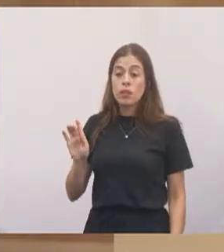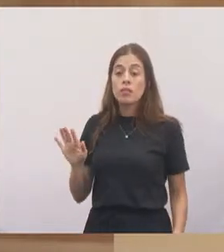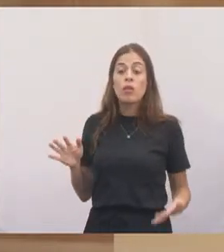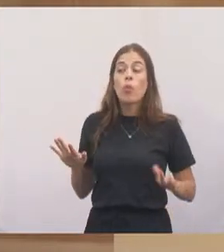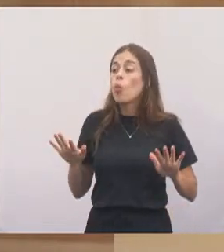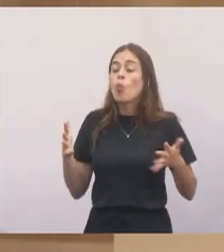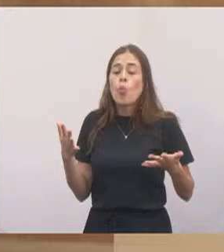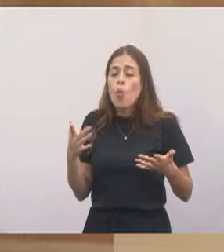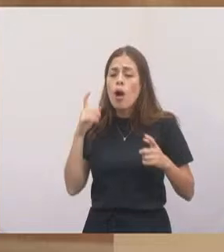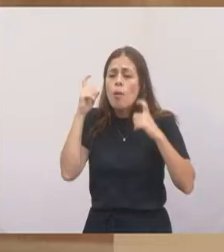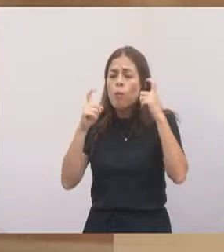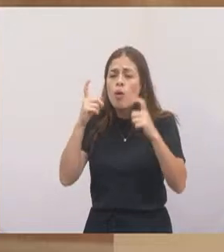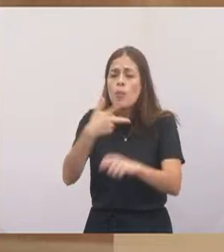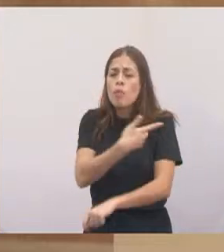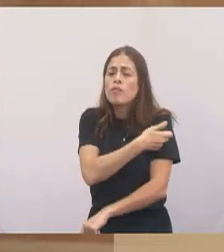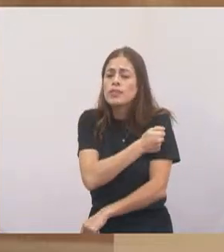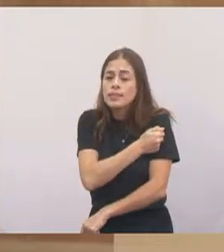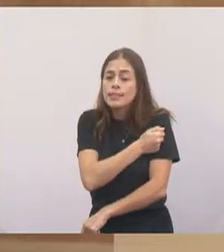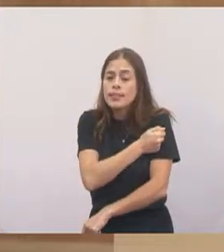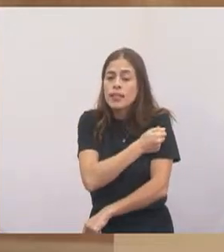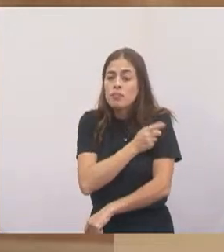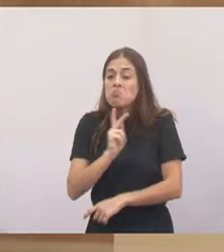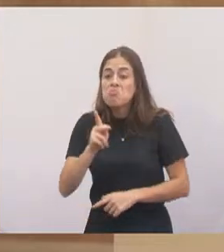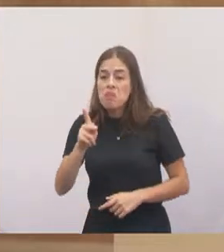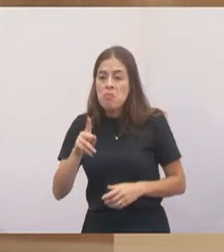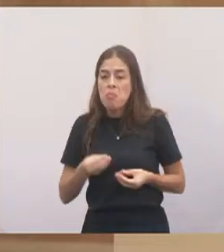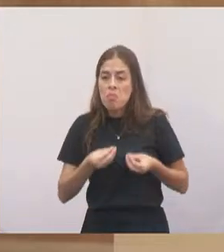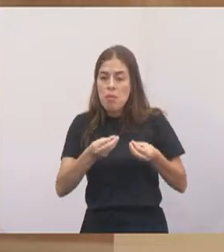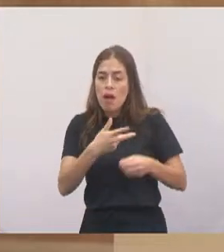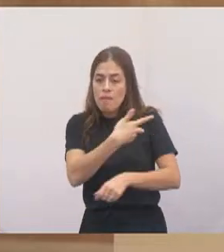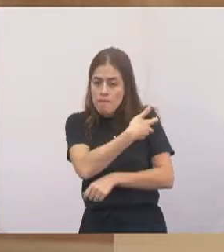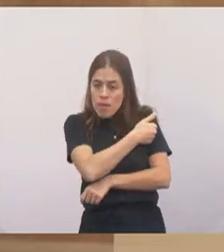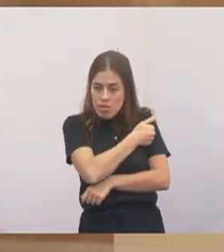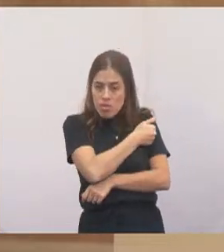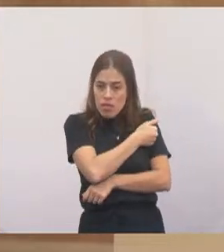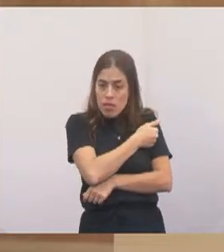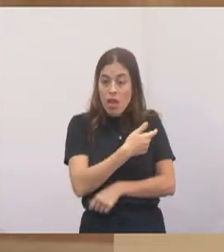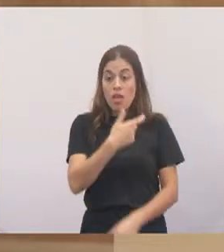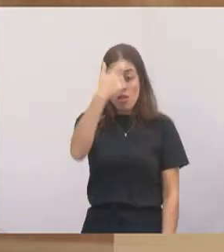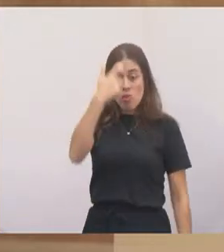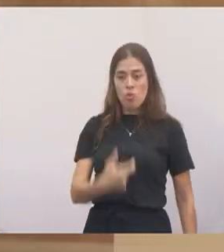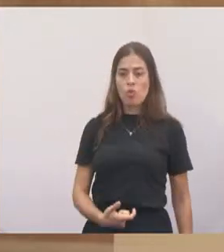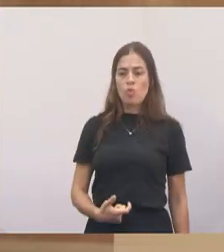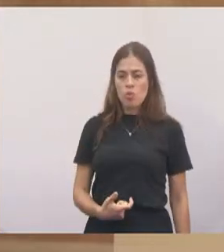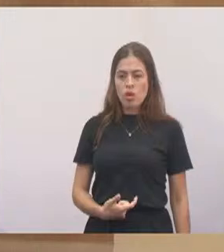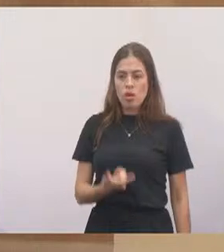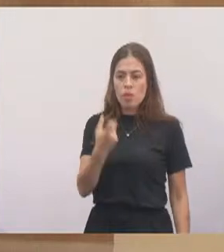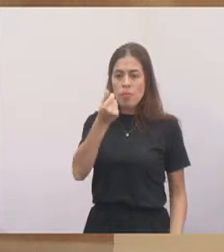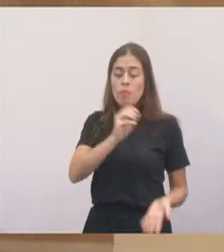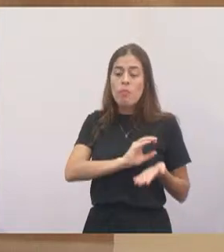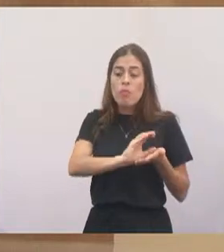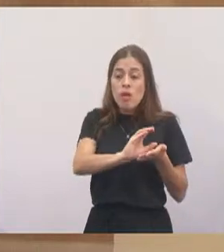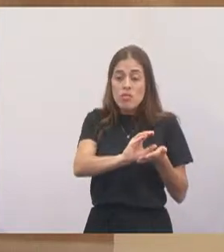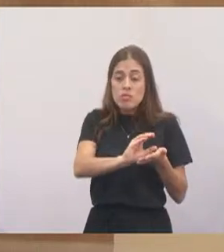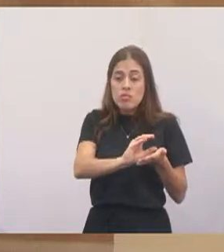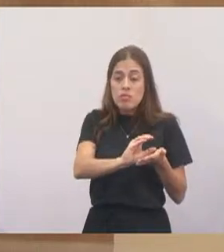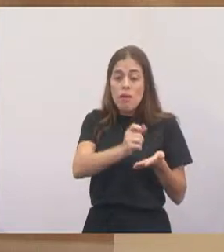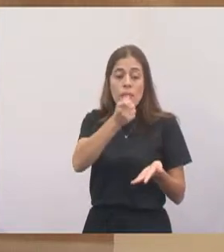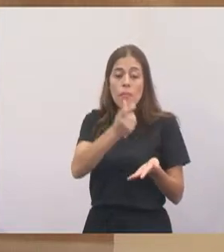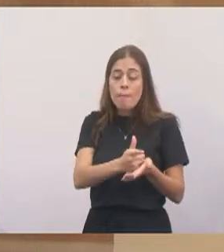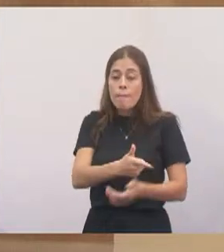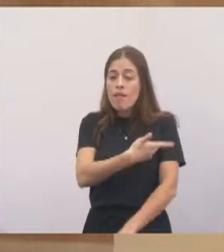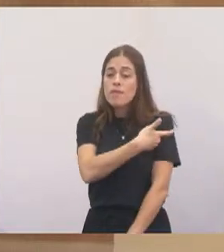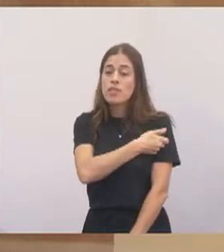com as vacinas? Quem manda a vacina V10, não é, para ser vacinados os animais, sou eu, através de emenda impositiva,